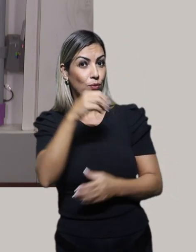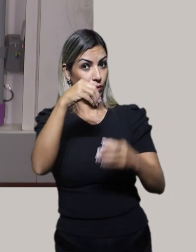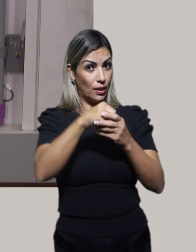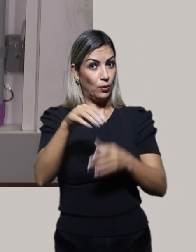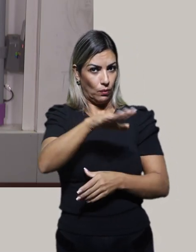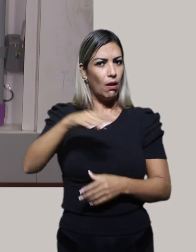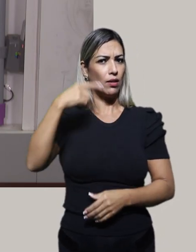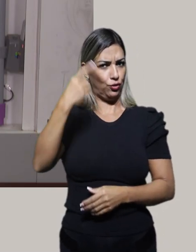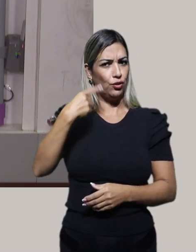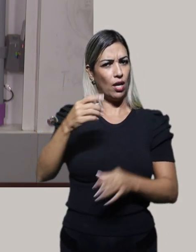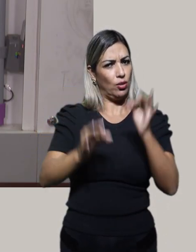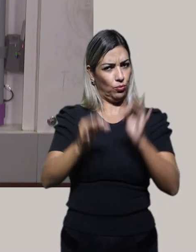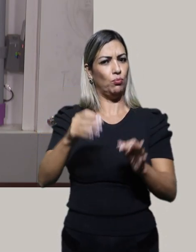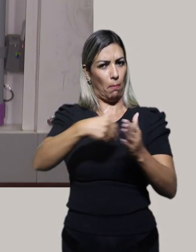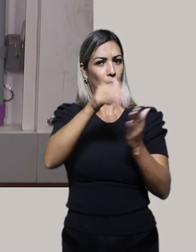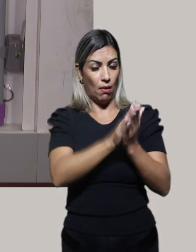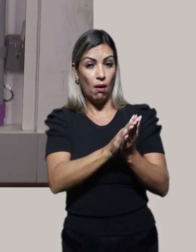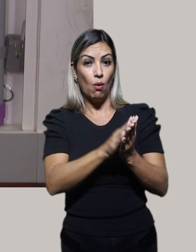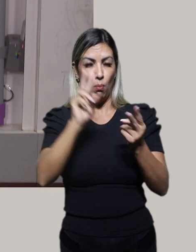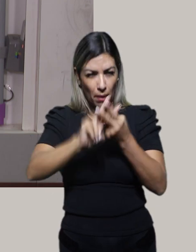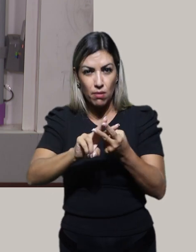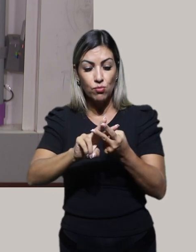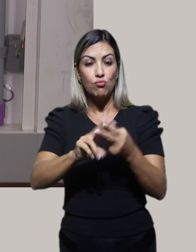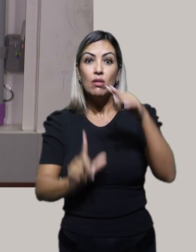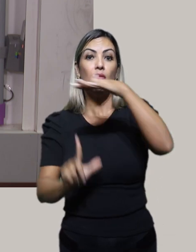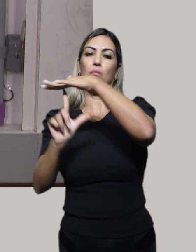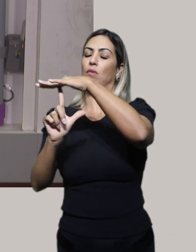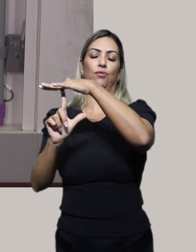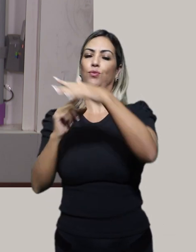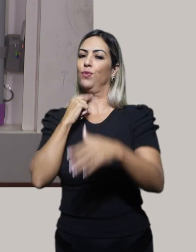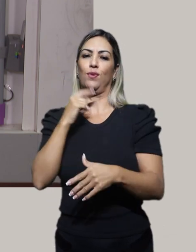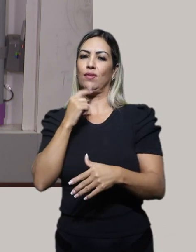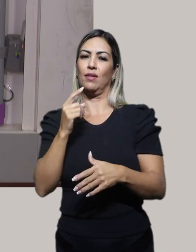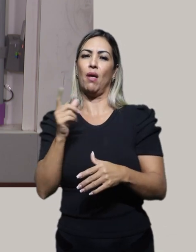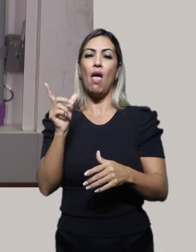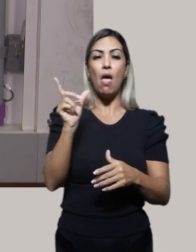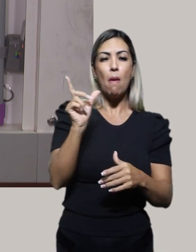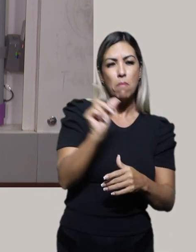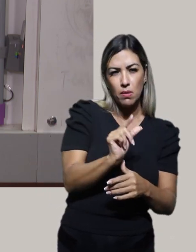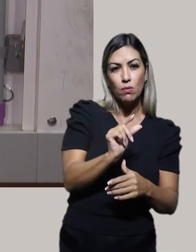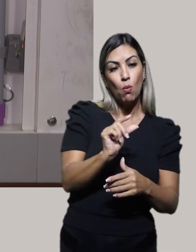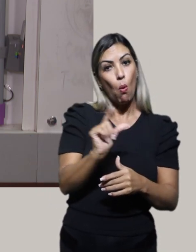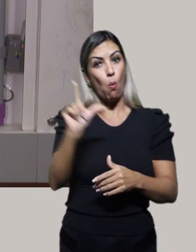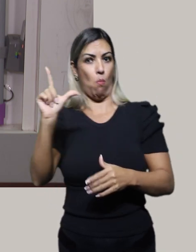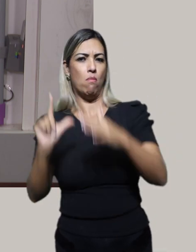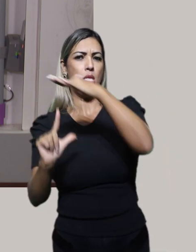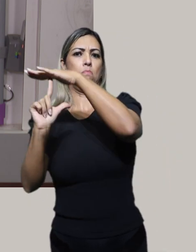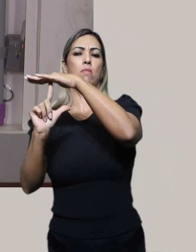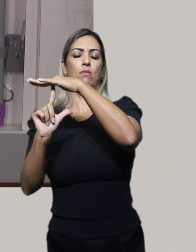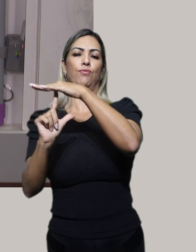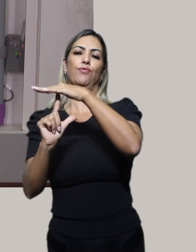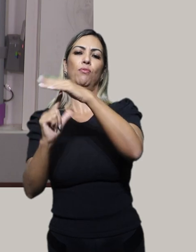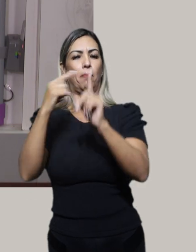pessoa pegar a pena máxima. Normalmente as penas são ou no mínimo ou no máximo ali